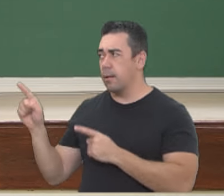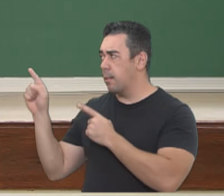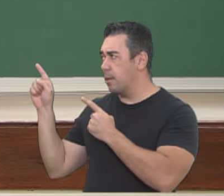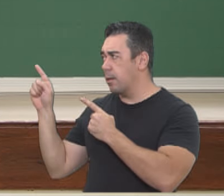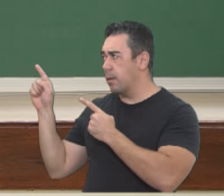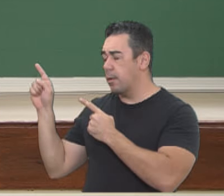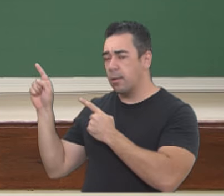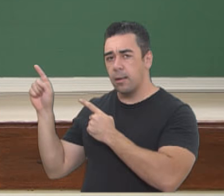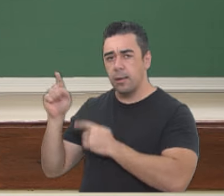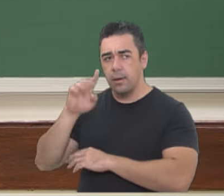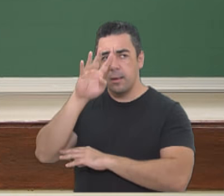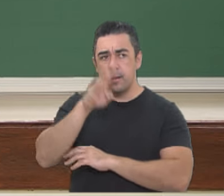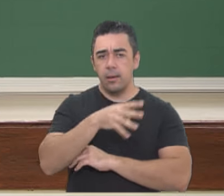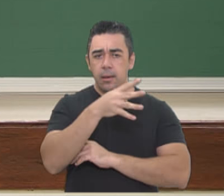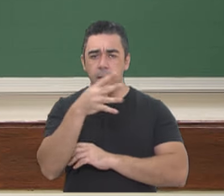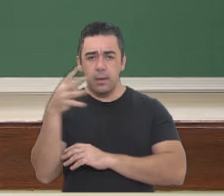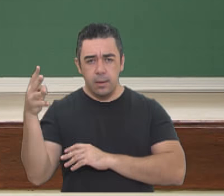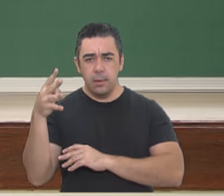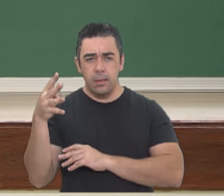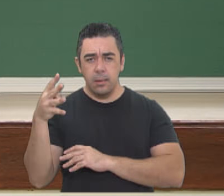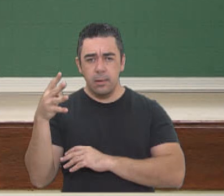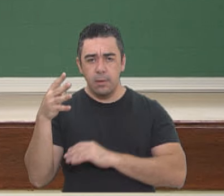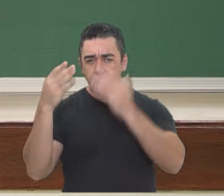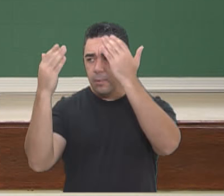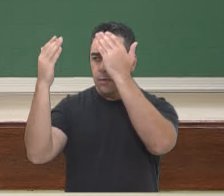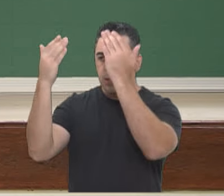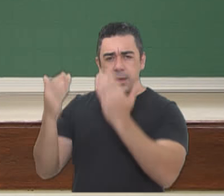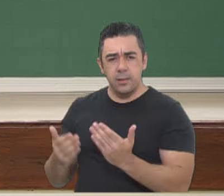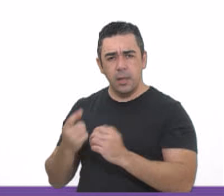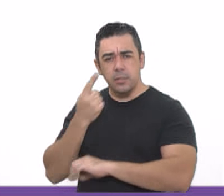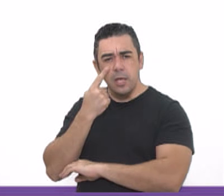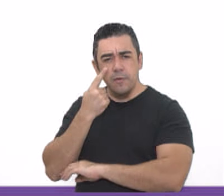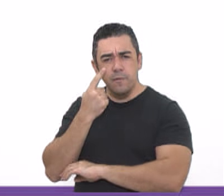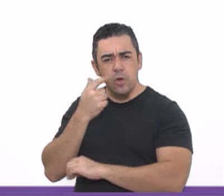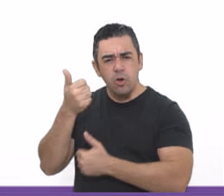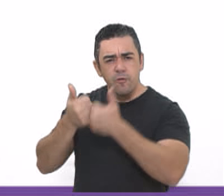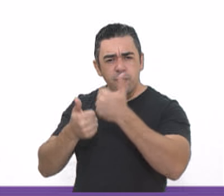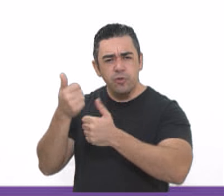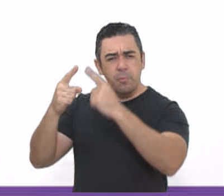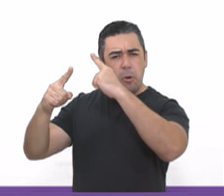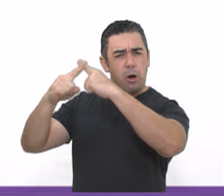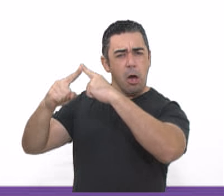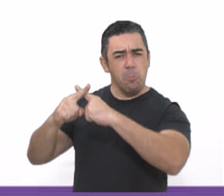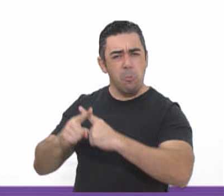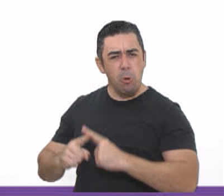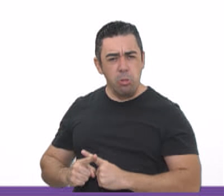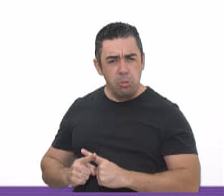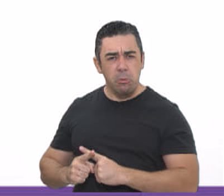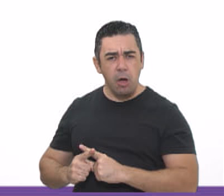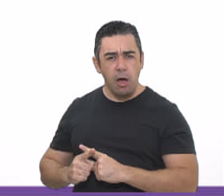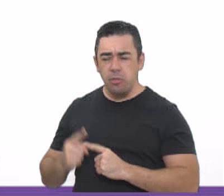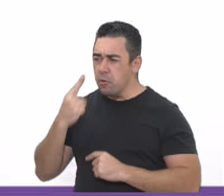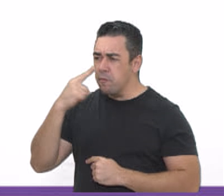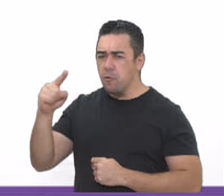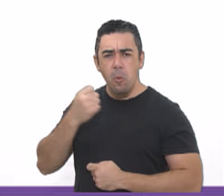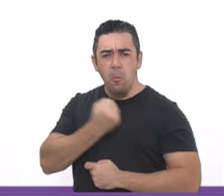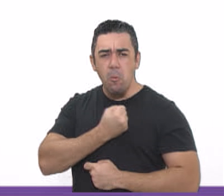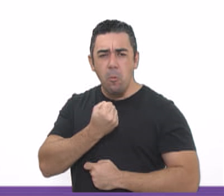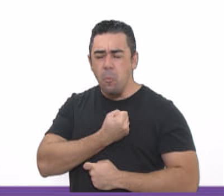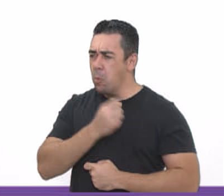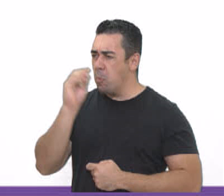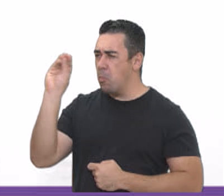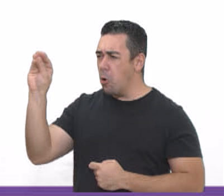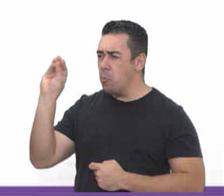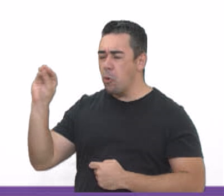analisar. Quem aqui nunca viu uma tabela de pontuação de jogo de futebol ou de um campeonato de futebol, né?